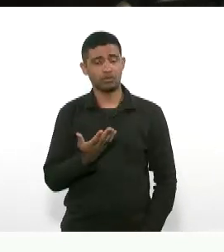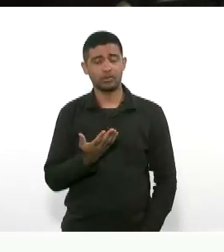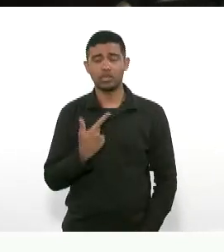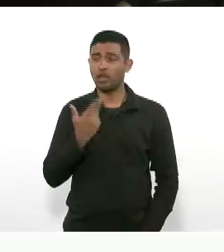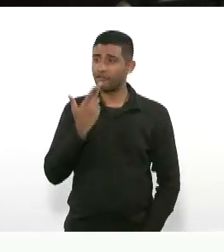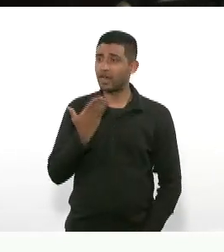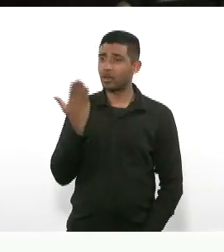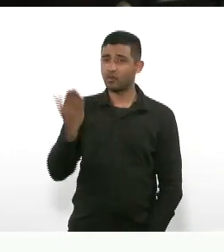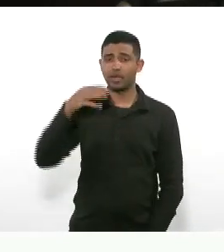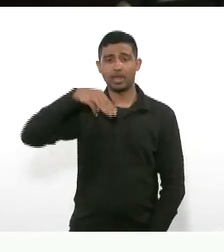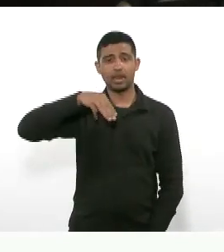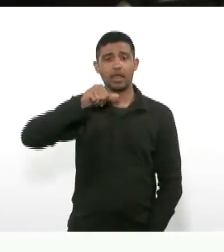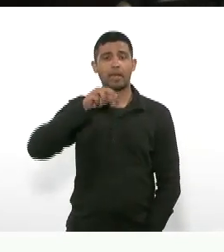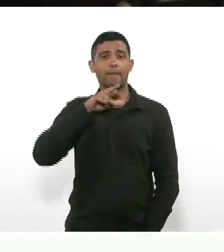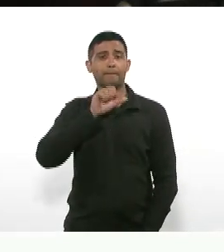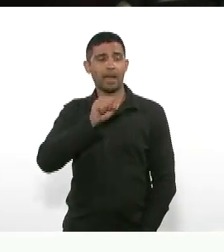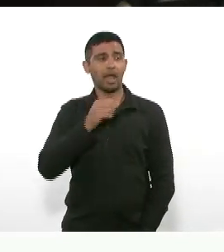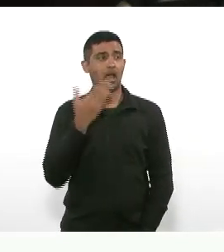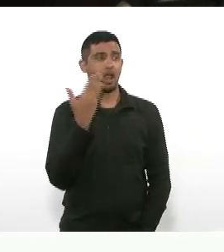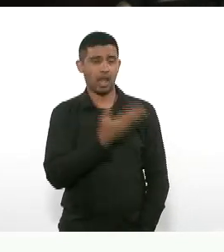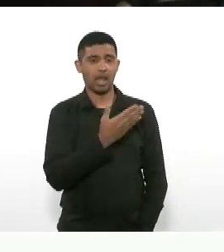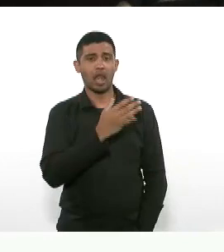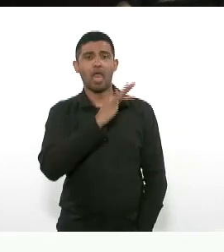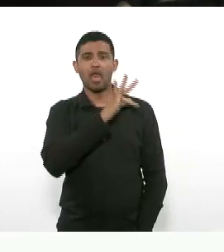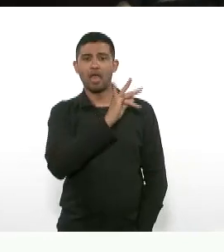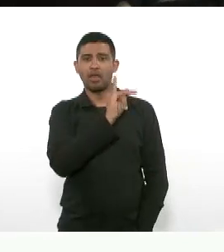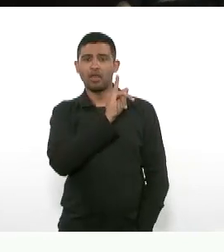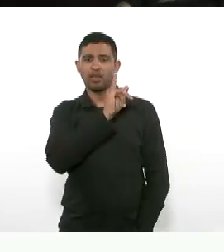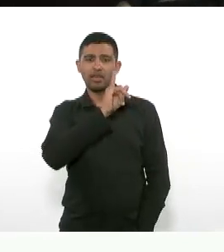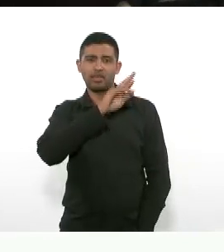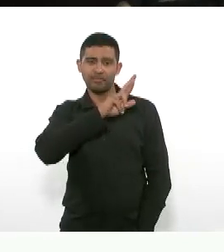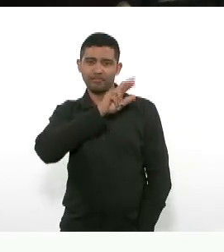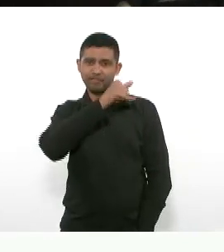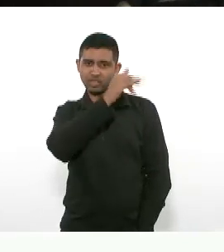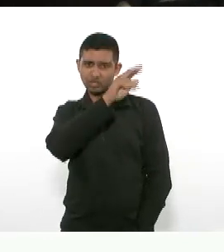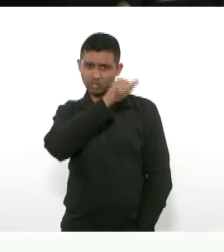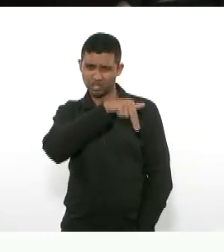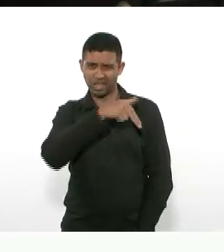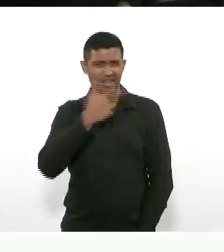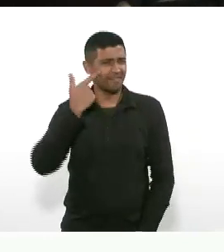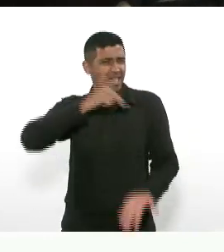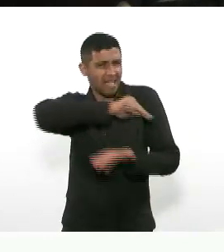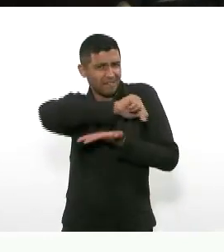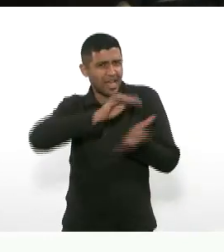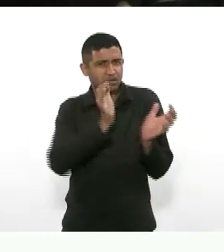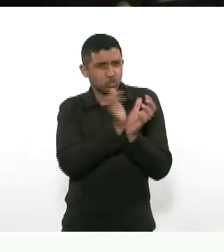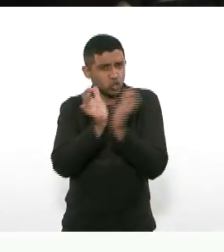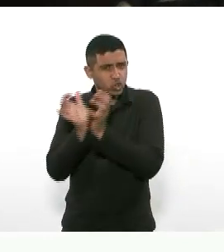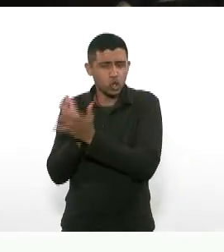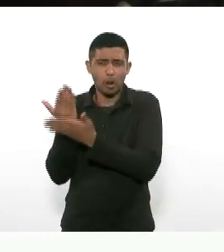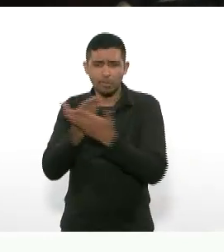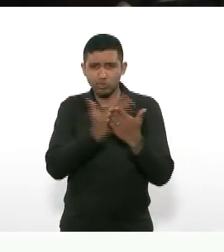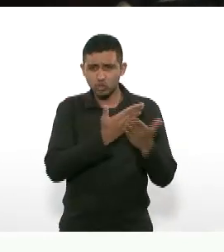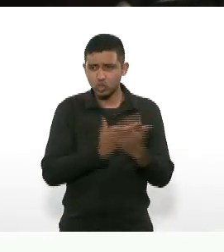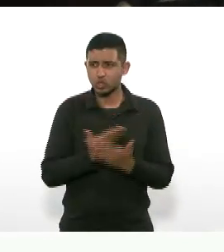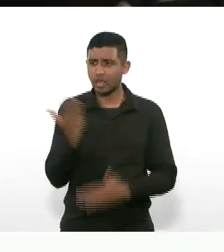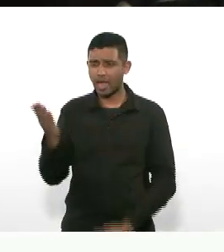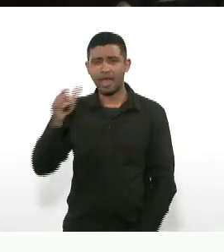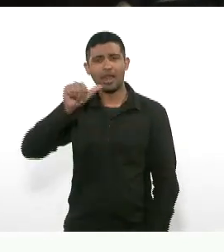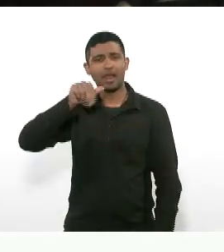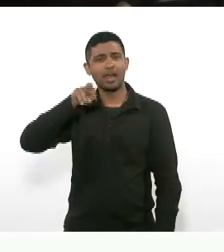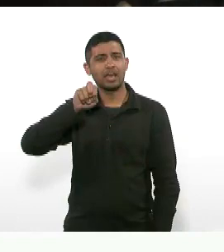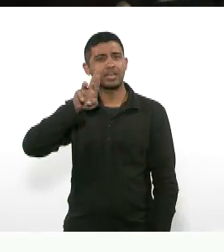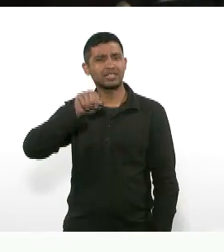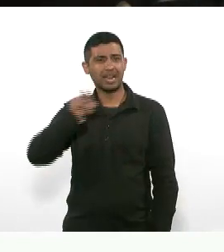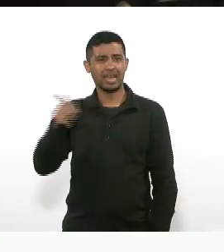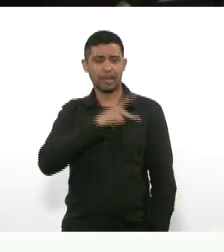Marcos, a Firjan, ela fez vários grupos de estudos, né? A doutora Andréia presidiu um dos grupos, e